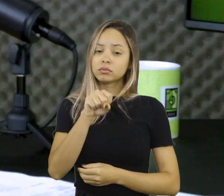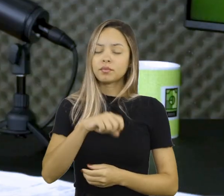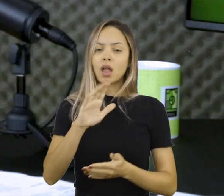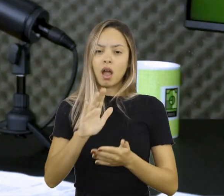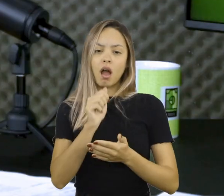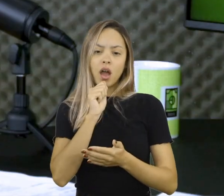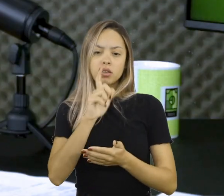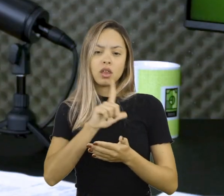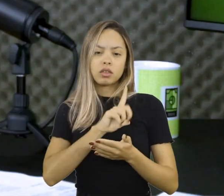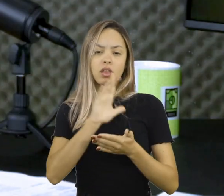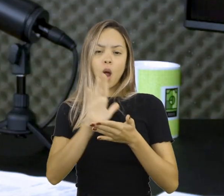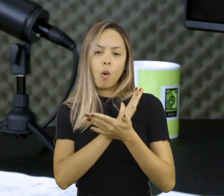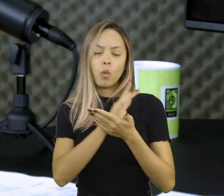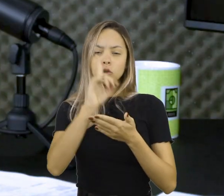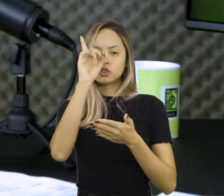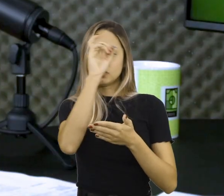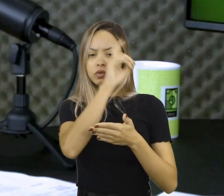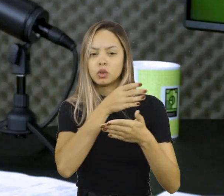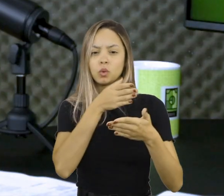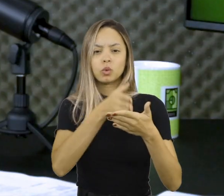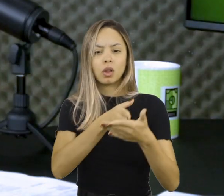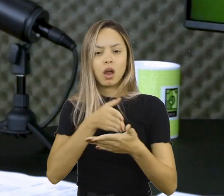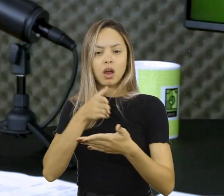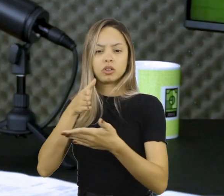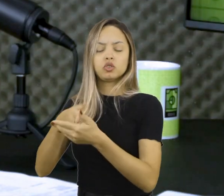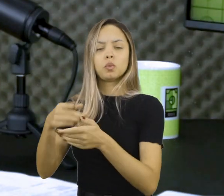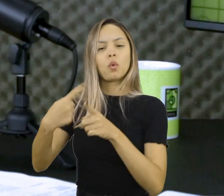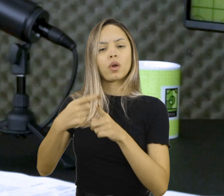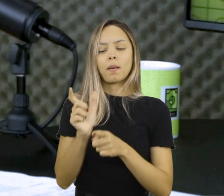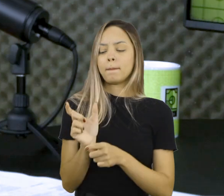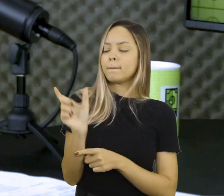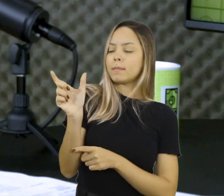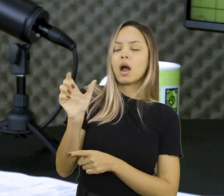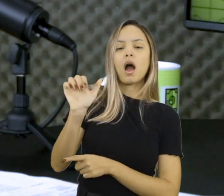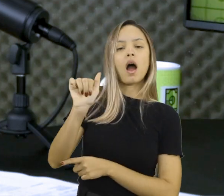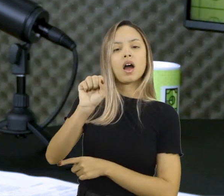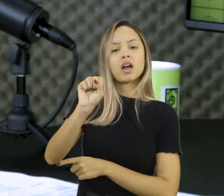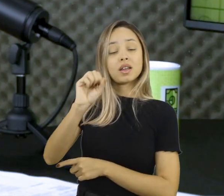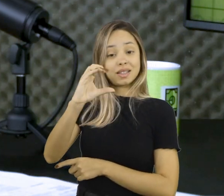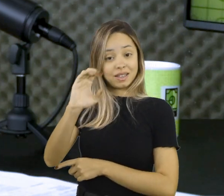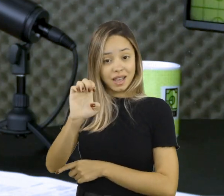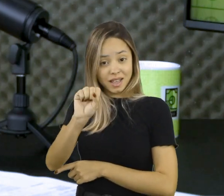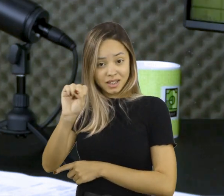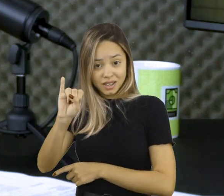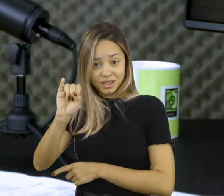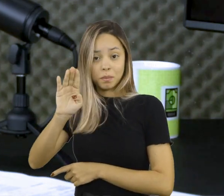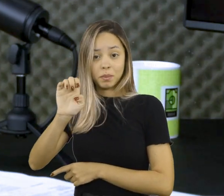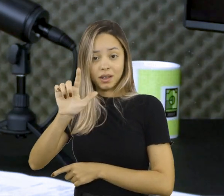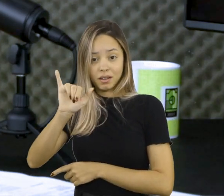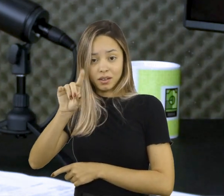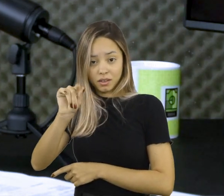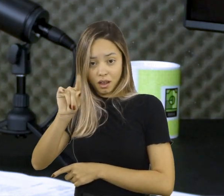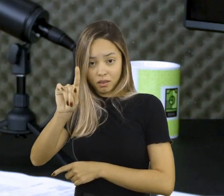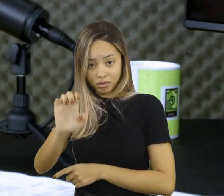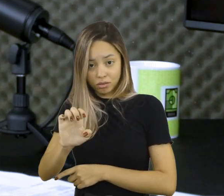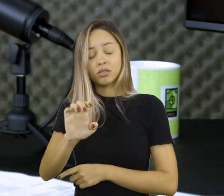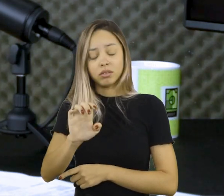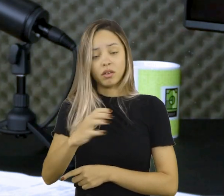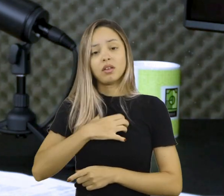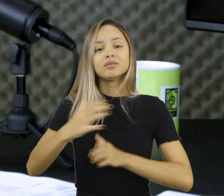dificuldades primeiro porque pensando na palavra acess habilidade muita gente associa a questão da